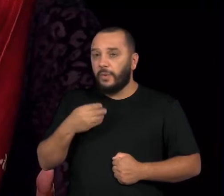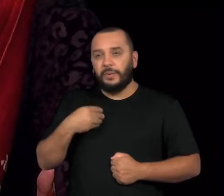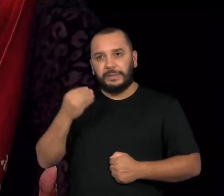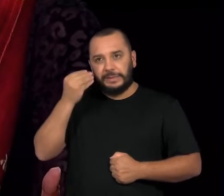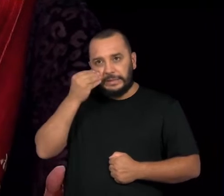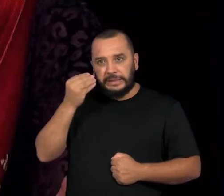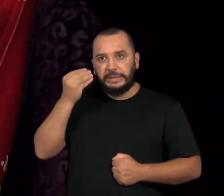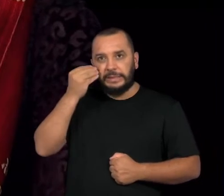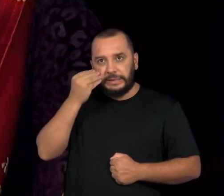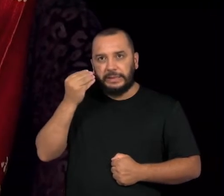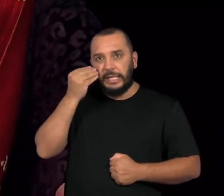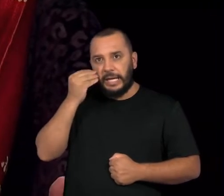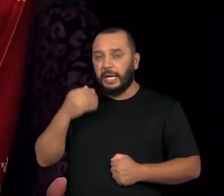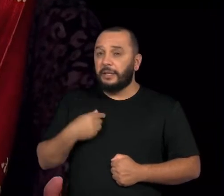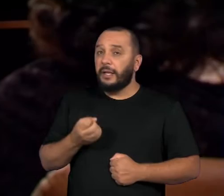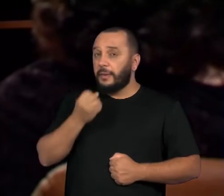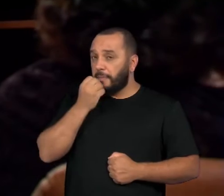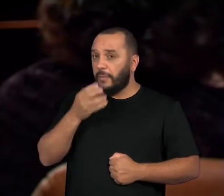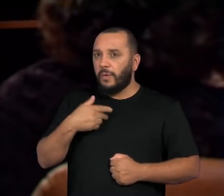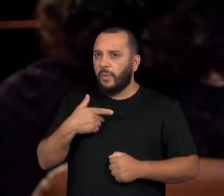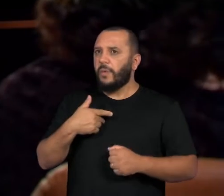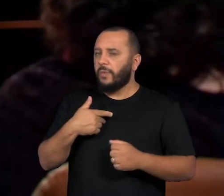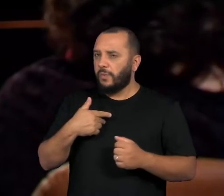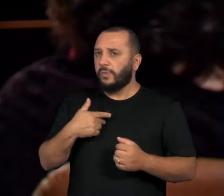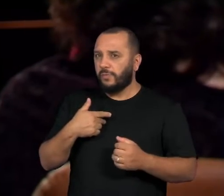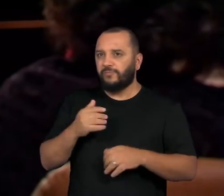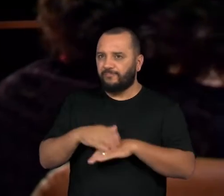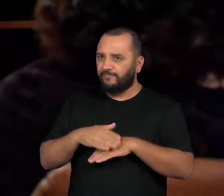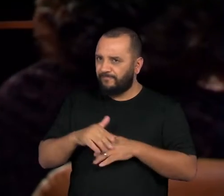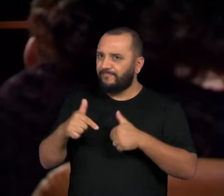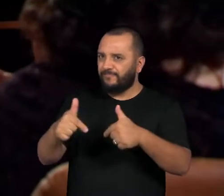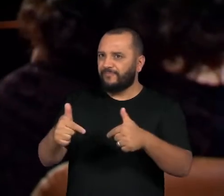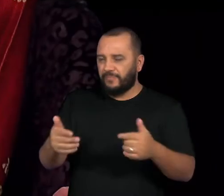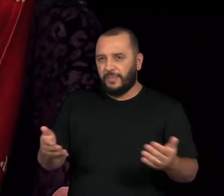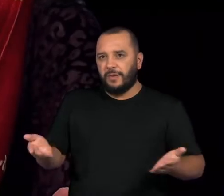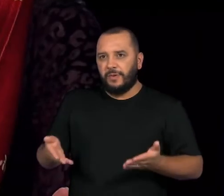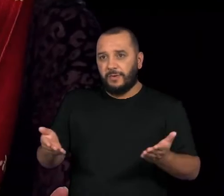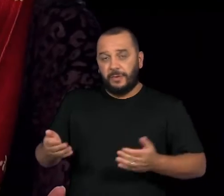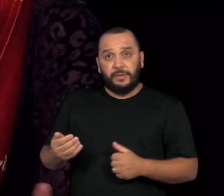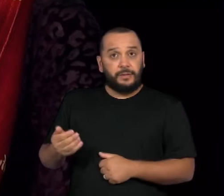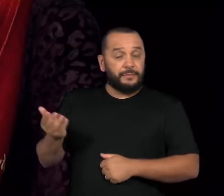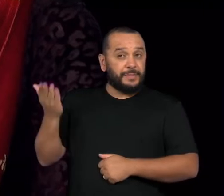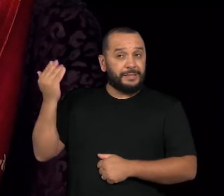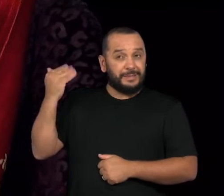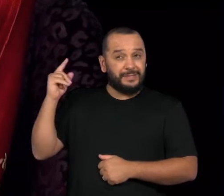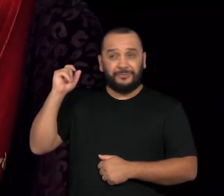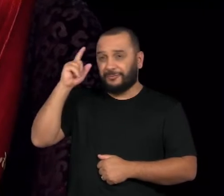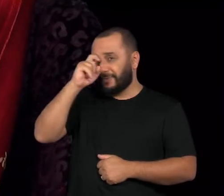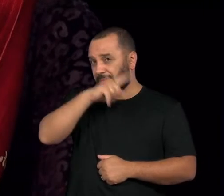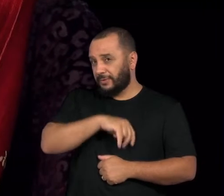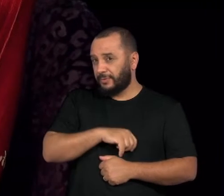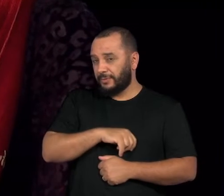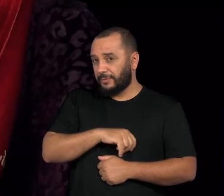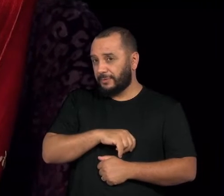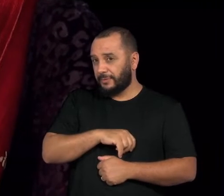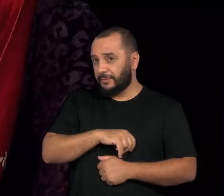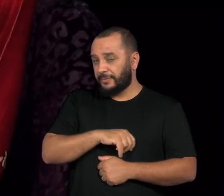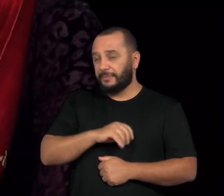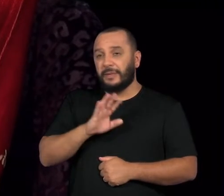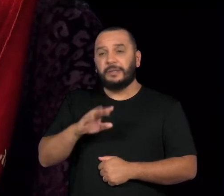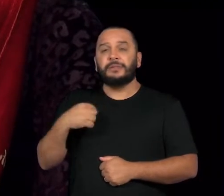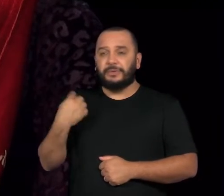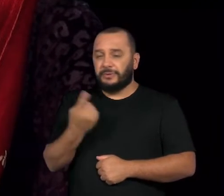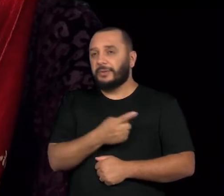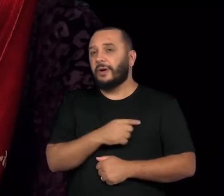é bom ter procurado fazer agora, né? Na época, muito difícil. Mas estávamos